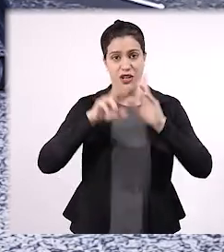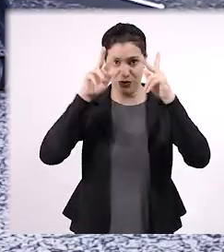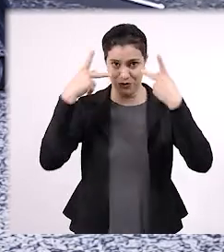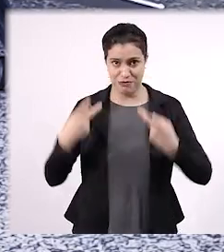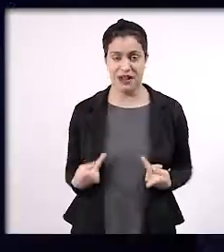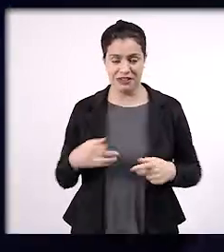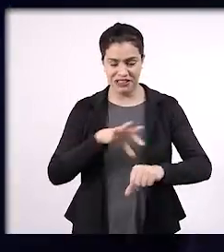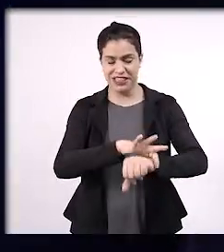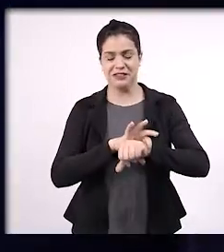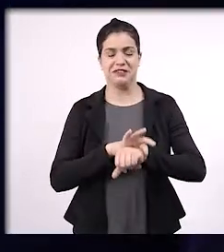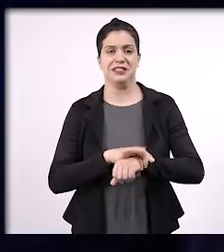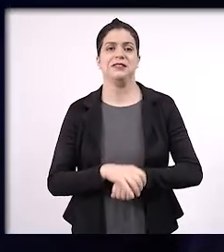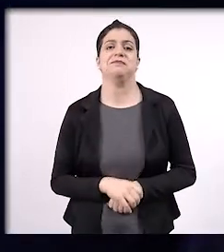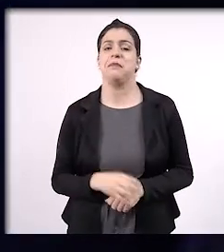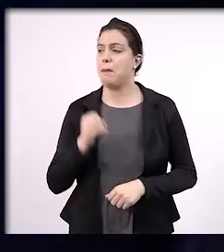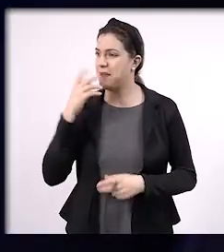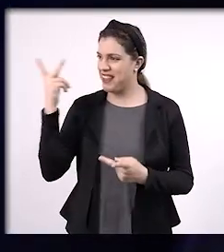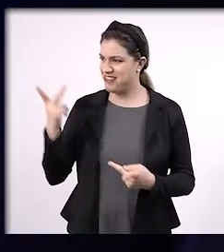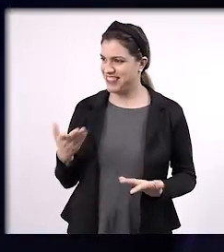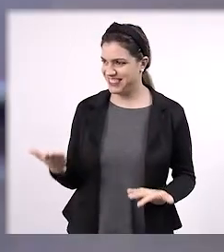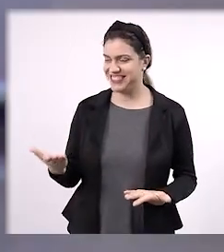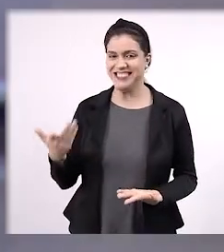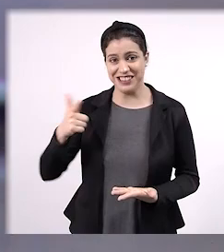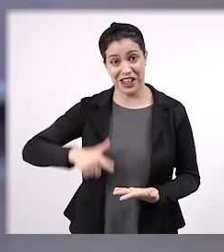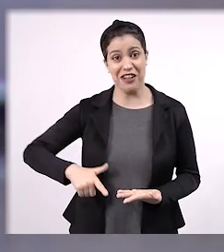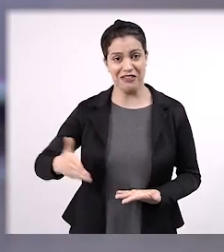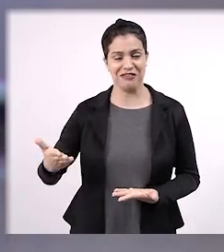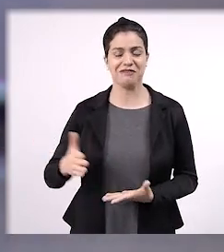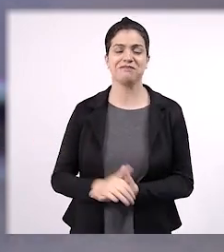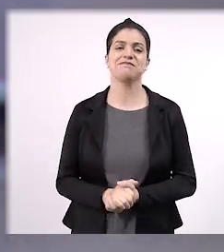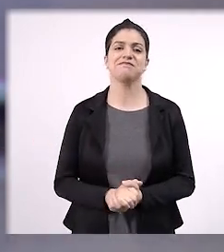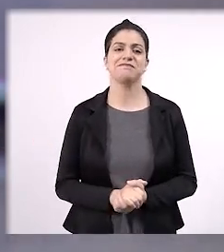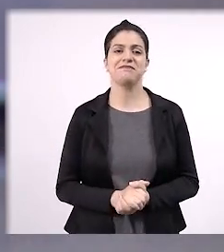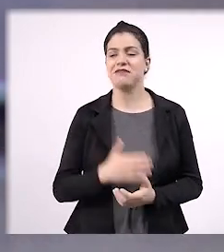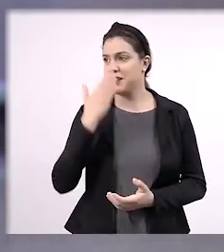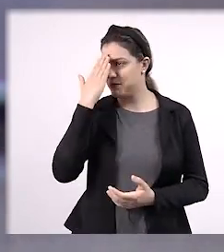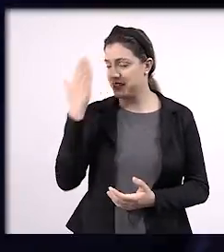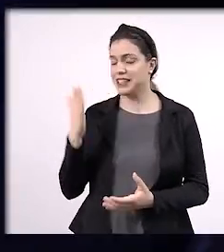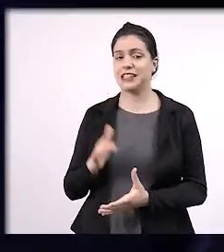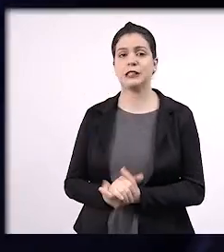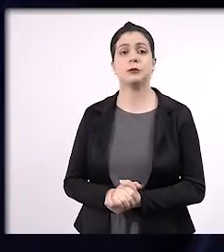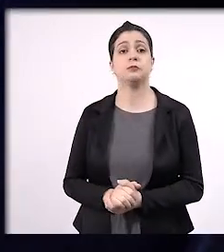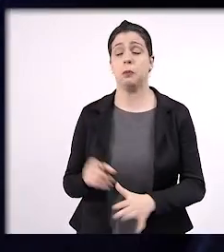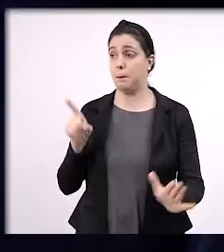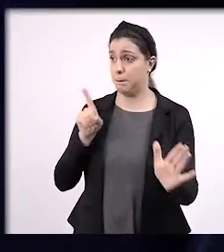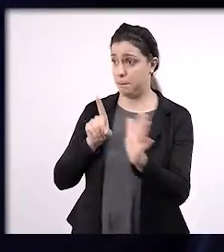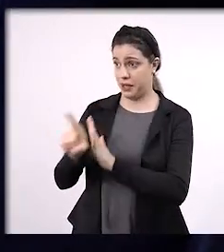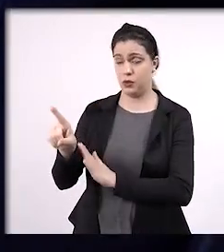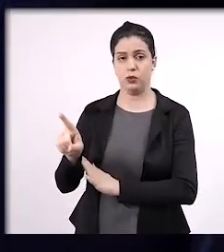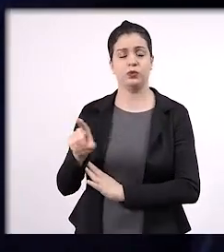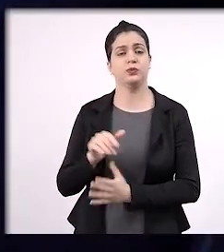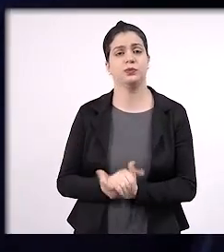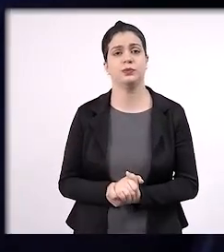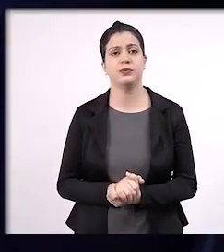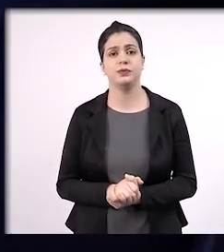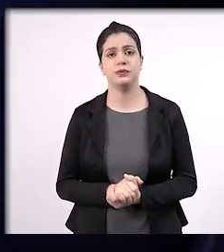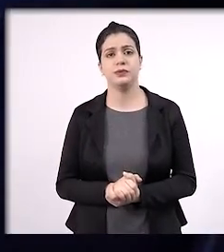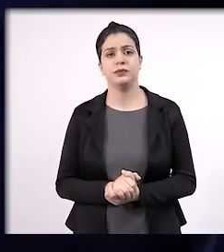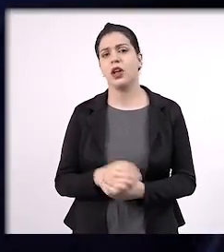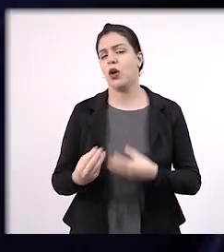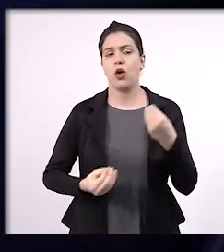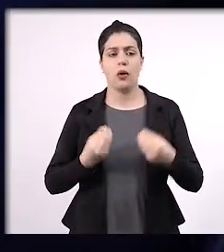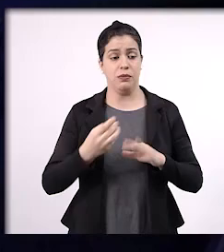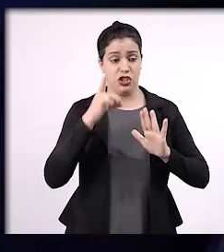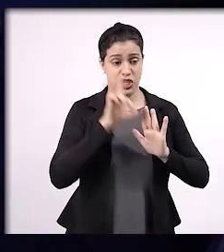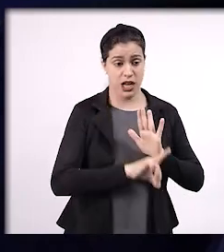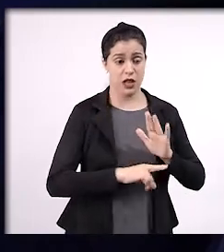Grosso do Sul. Já esteve aqui com a gente, seja bem-vindo novamente. Muito obrigado, Ana Mesa. Então, doutor Matheus, cruzamento entre o